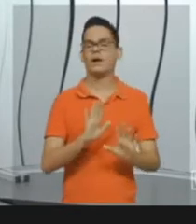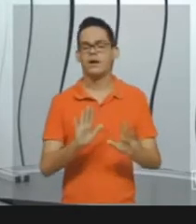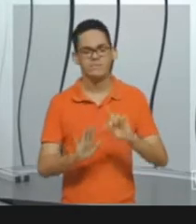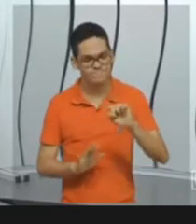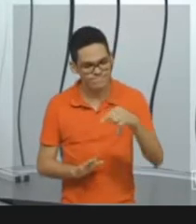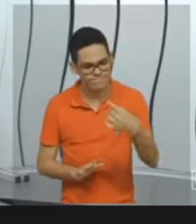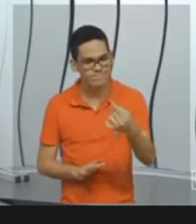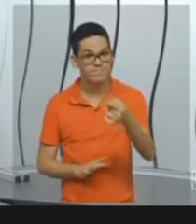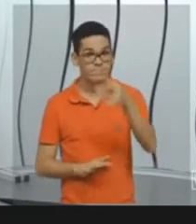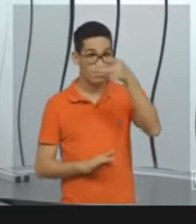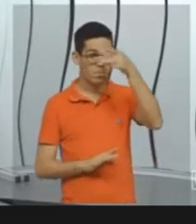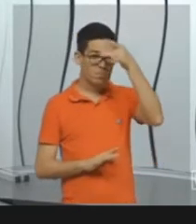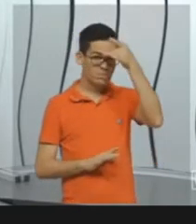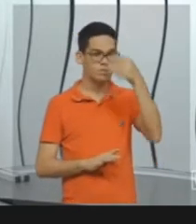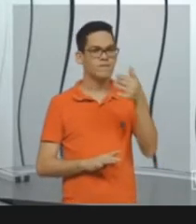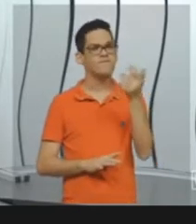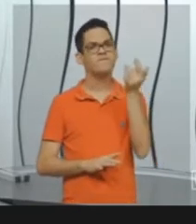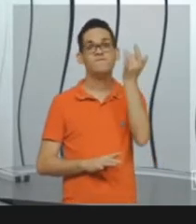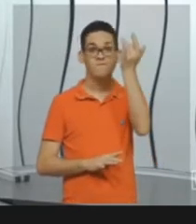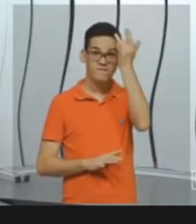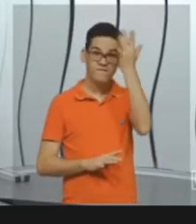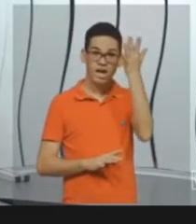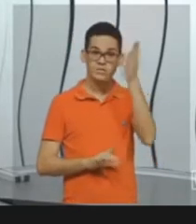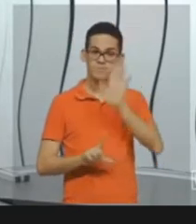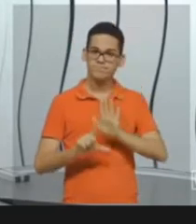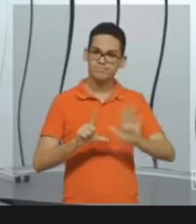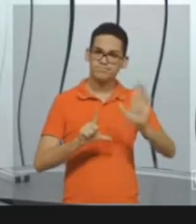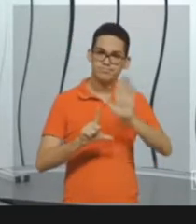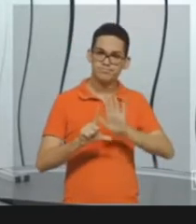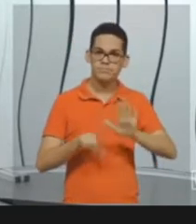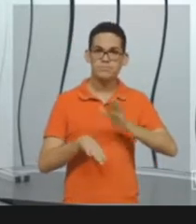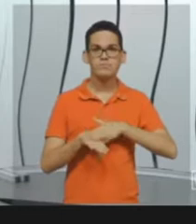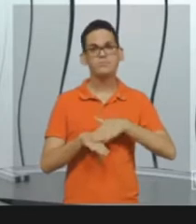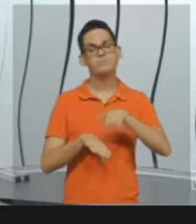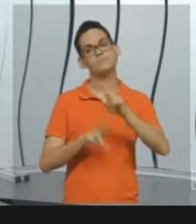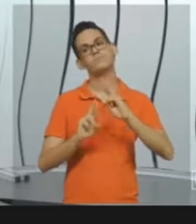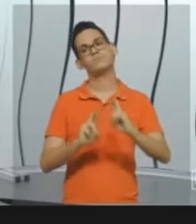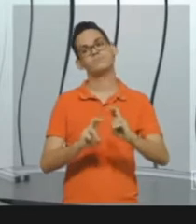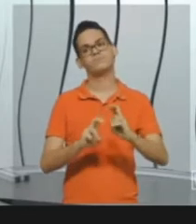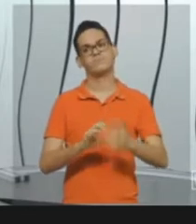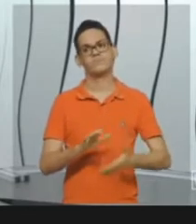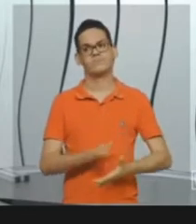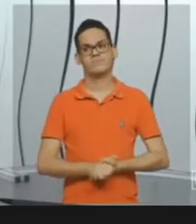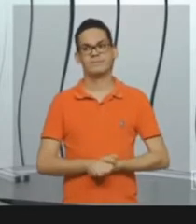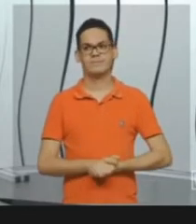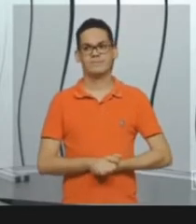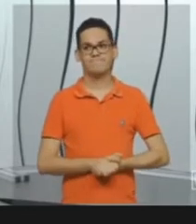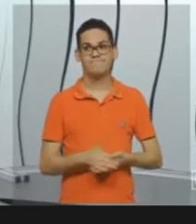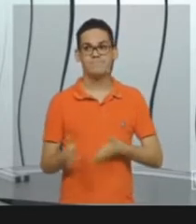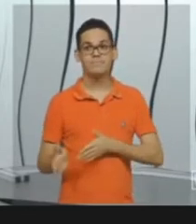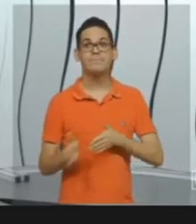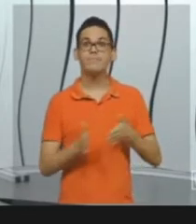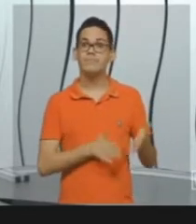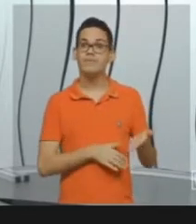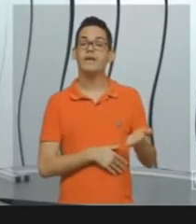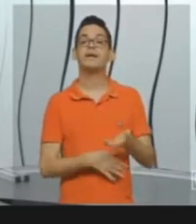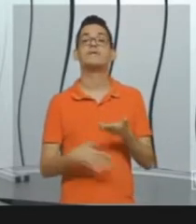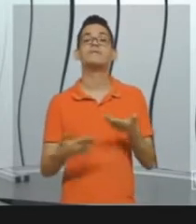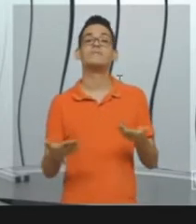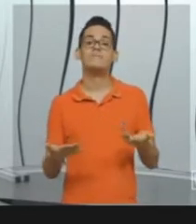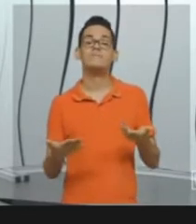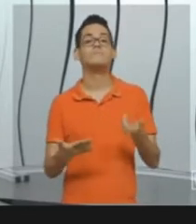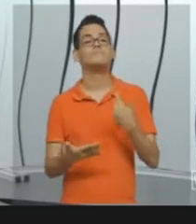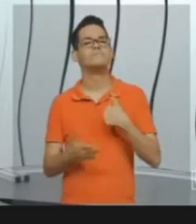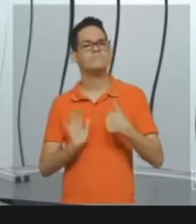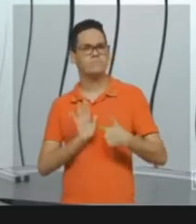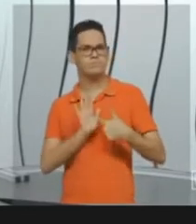mostrar para você uma figura que vai permitir a você identificar essas regiões do núcleo. Mas vamos falar um pouquinho de cada uma primeiro, aí eu